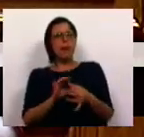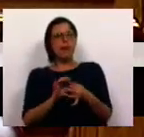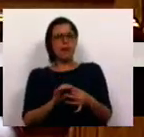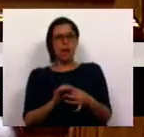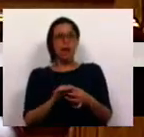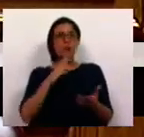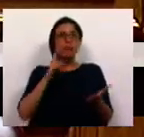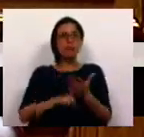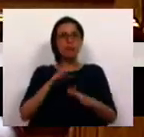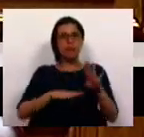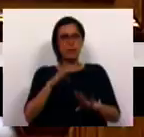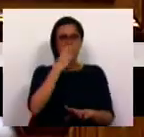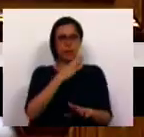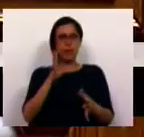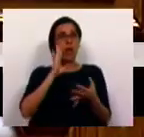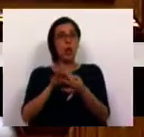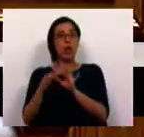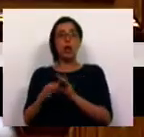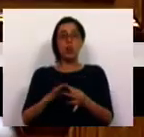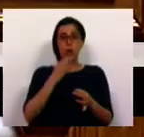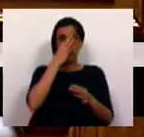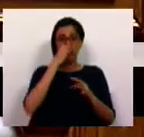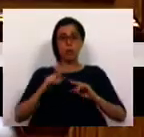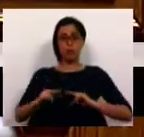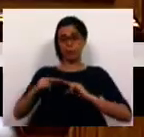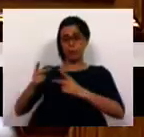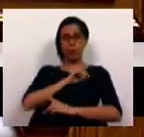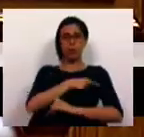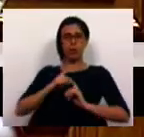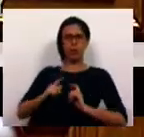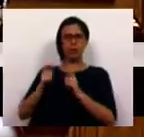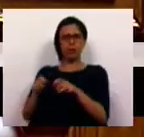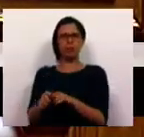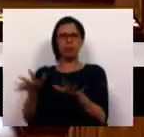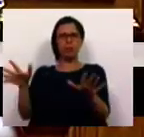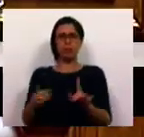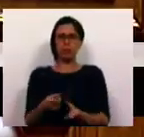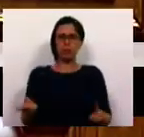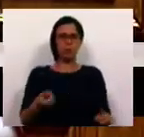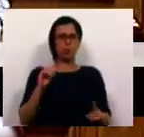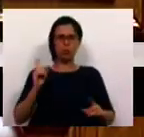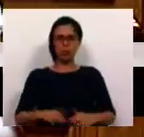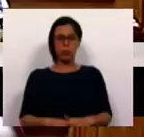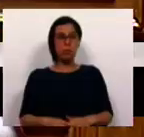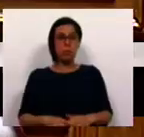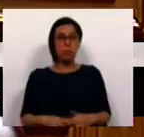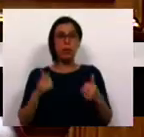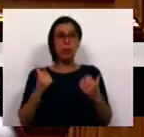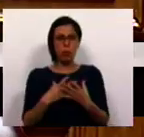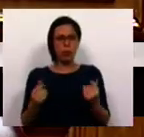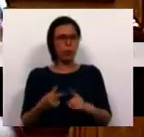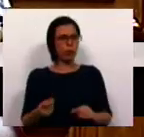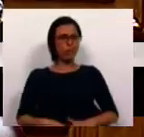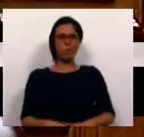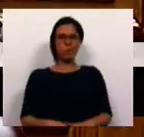para materializar uma lógica de descentralização. Daí não virão, certamente, boas